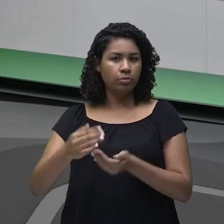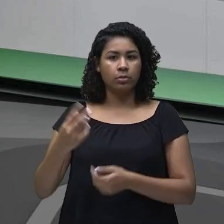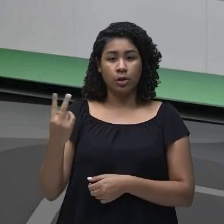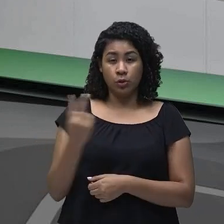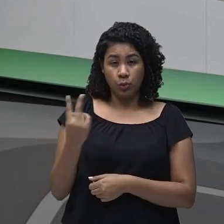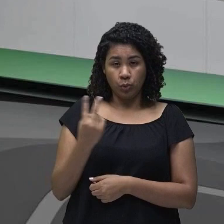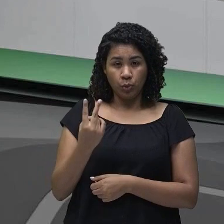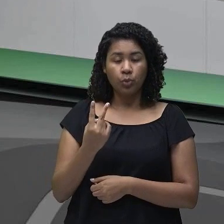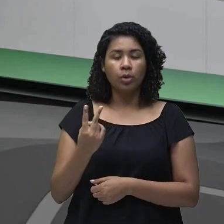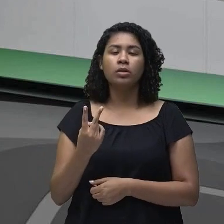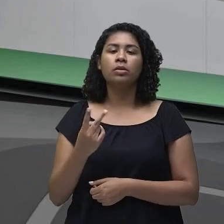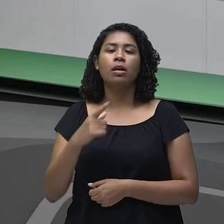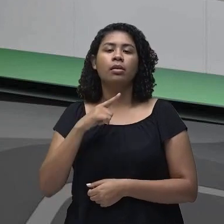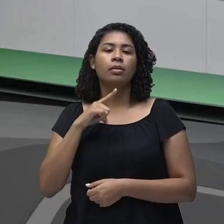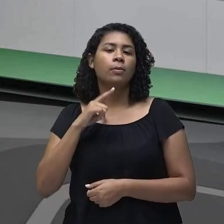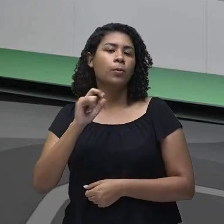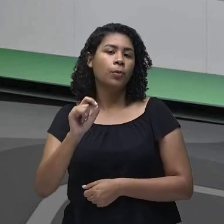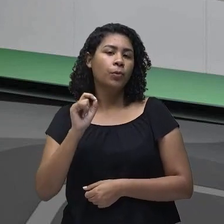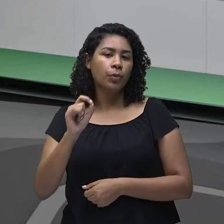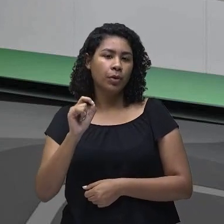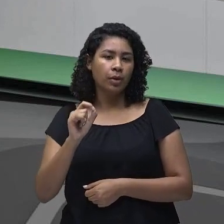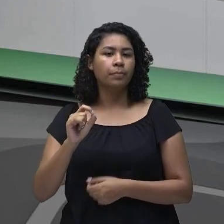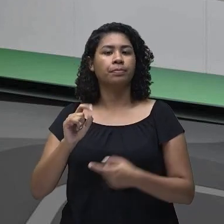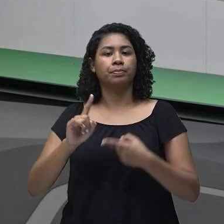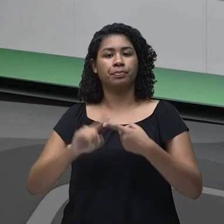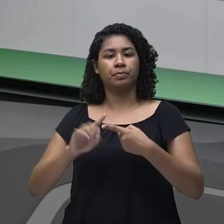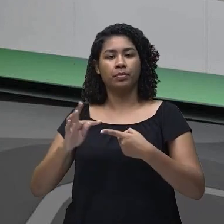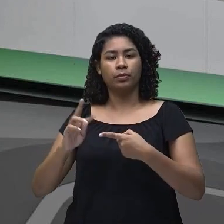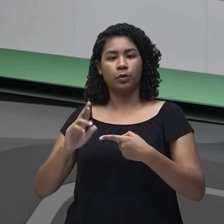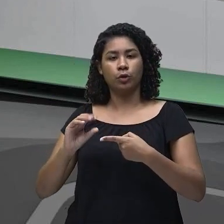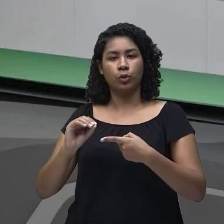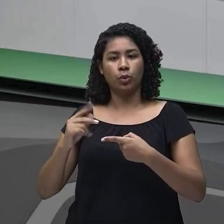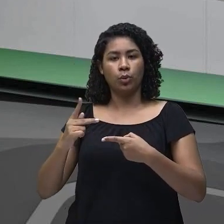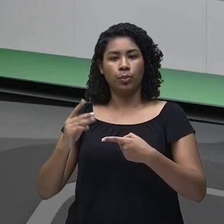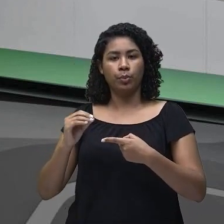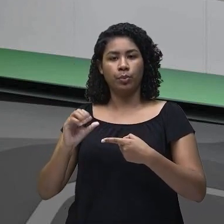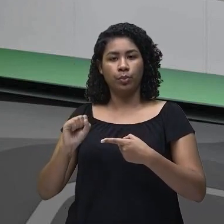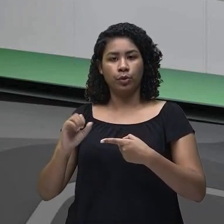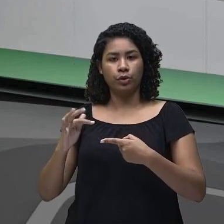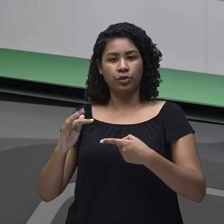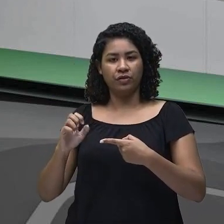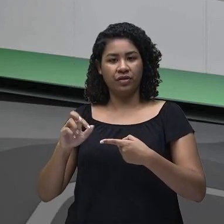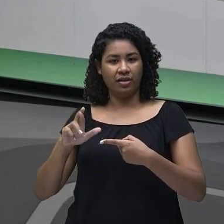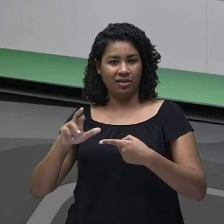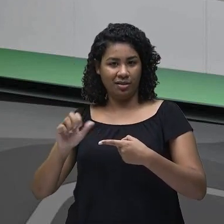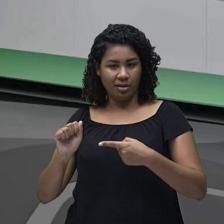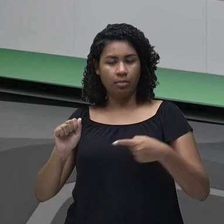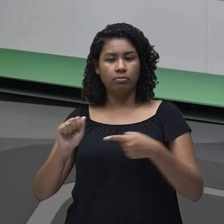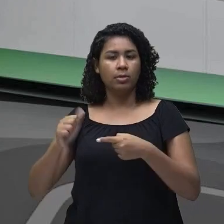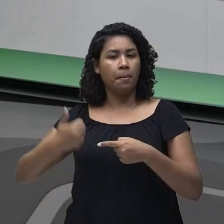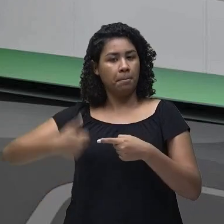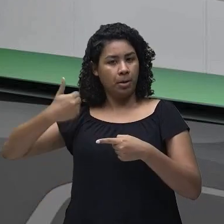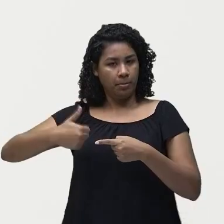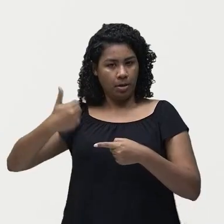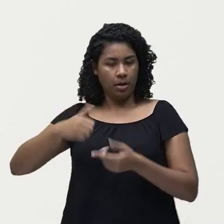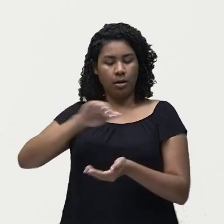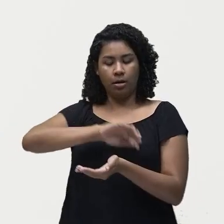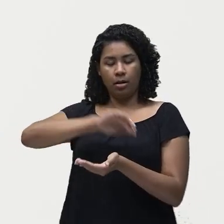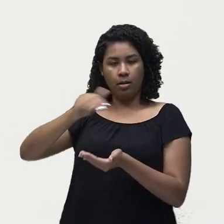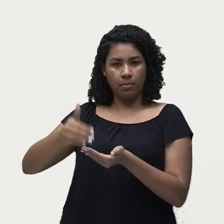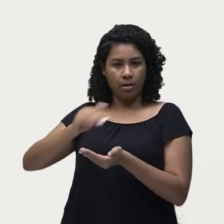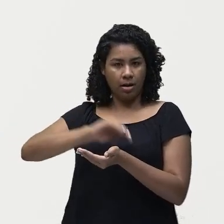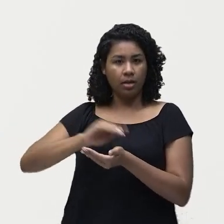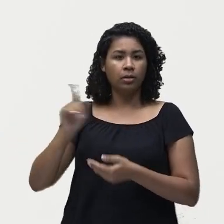da atmosfera são a troposfera, que dá suporte à vida, né, que a gente vai observar aí na nossa